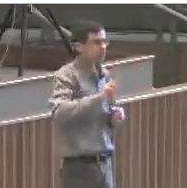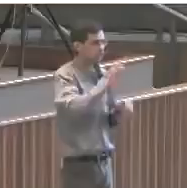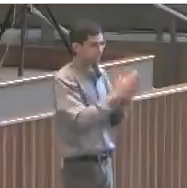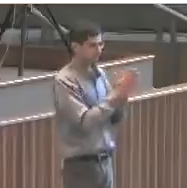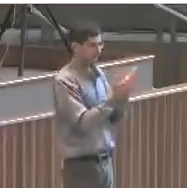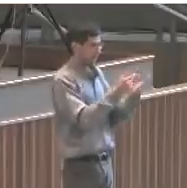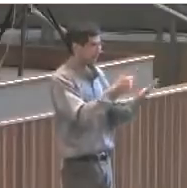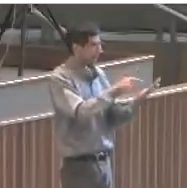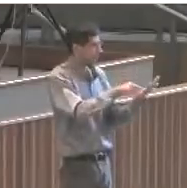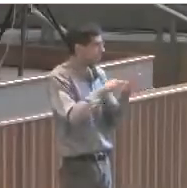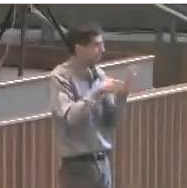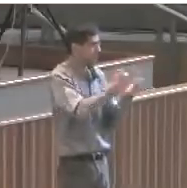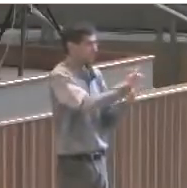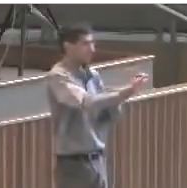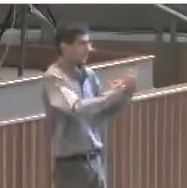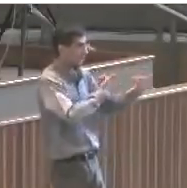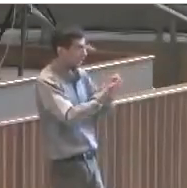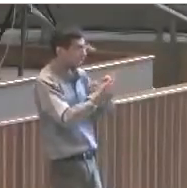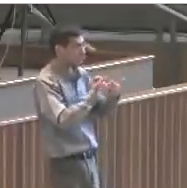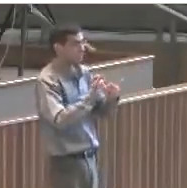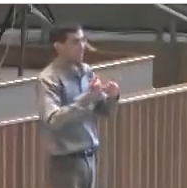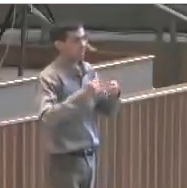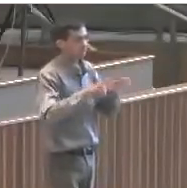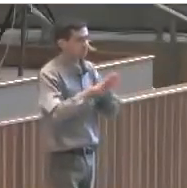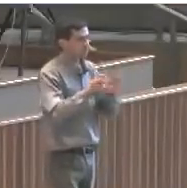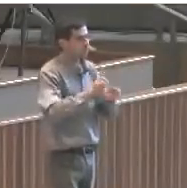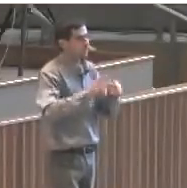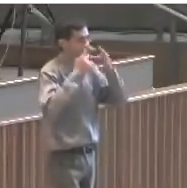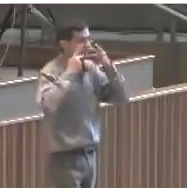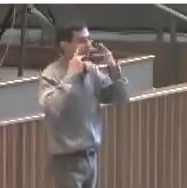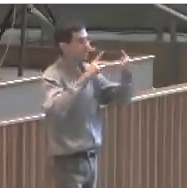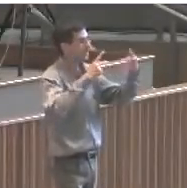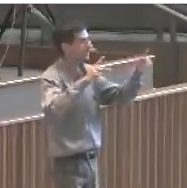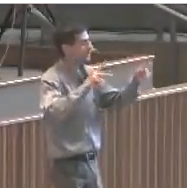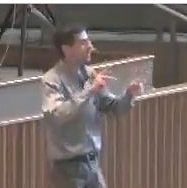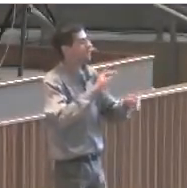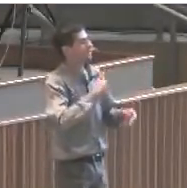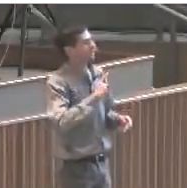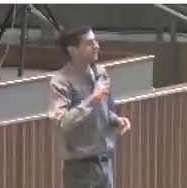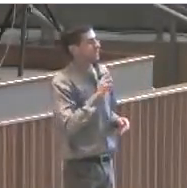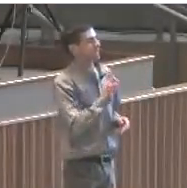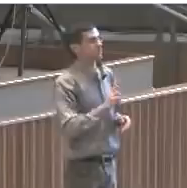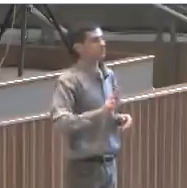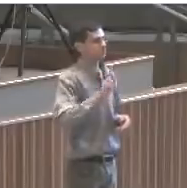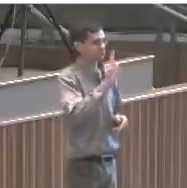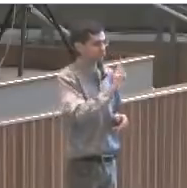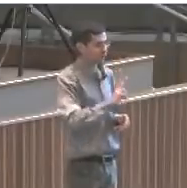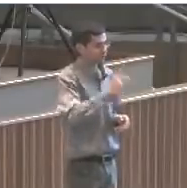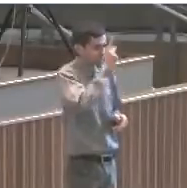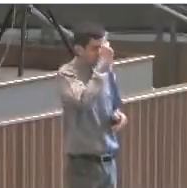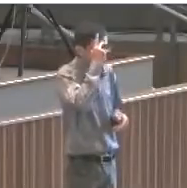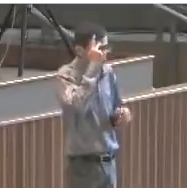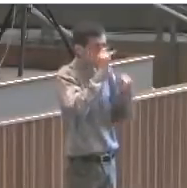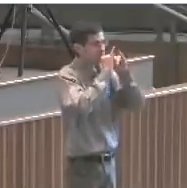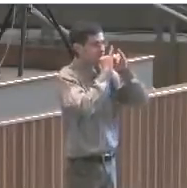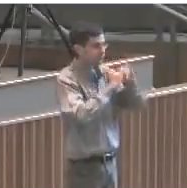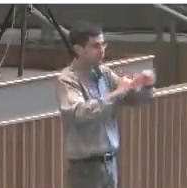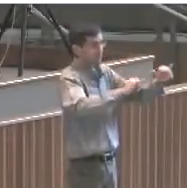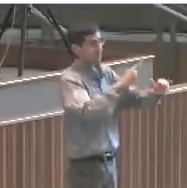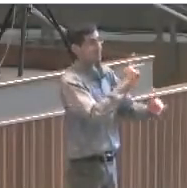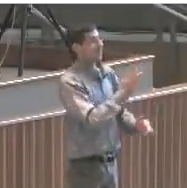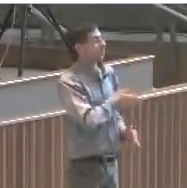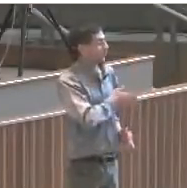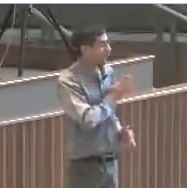de deus tem falado através das mensagens deus tem falado a a sua mente de deus tem falado ao seu coração